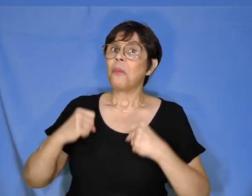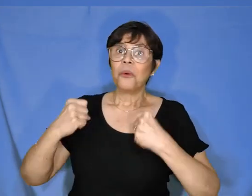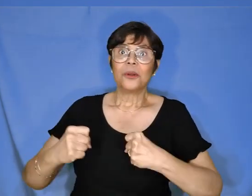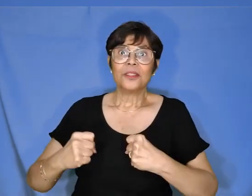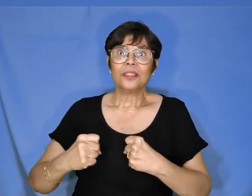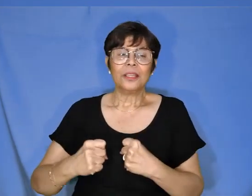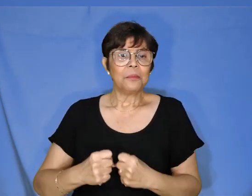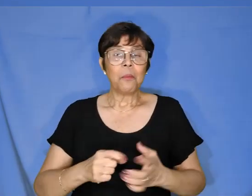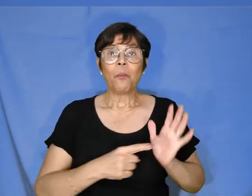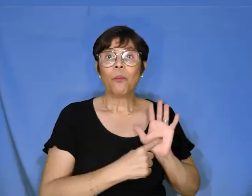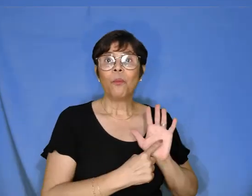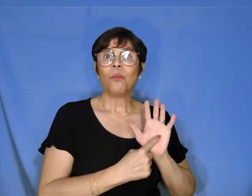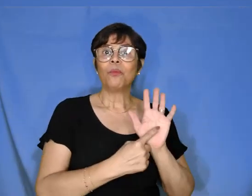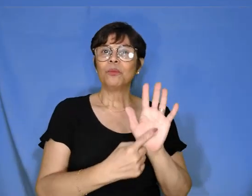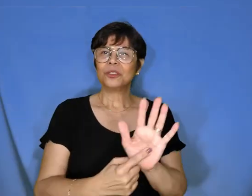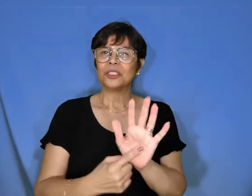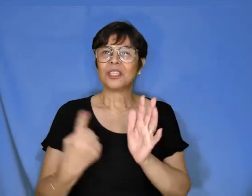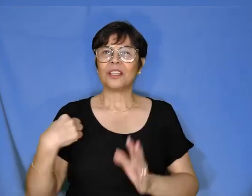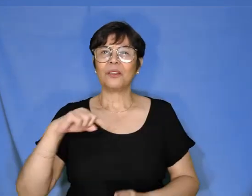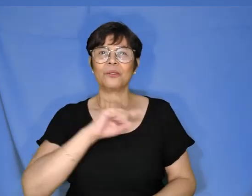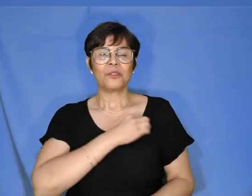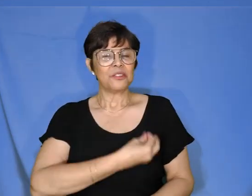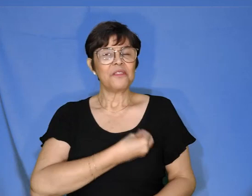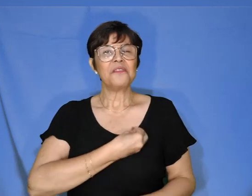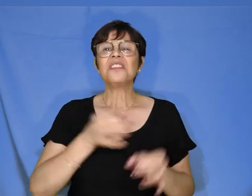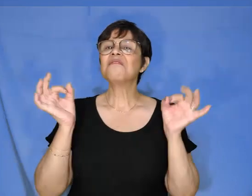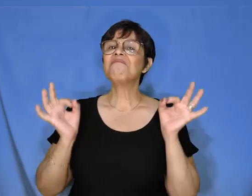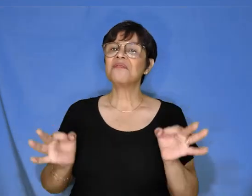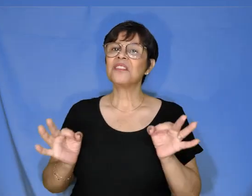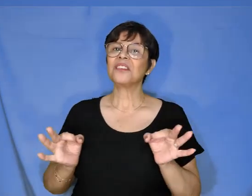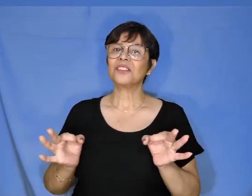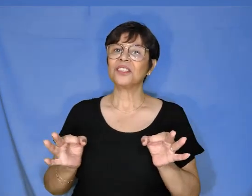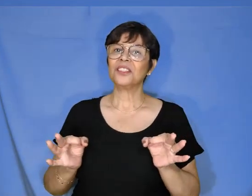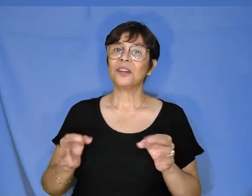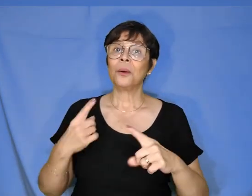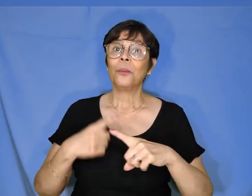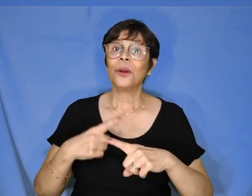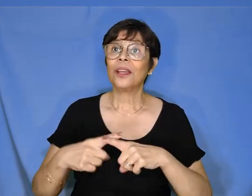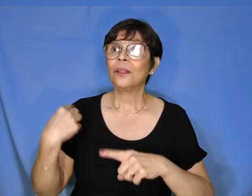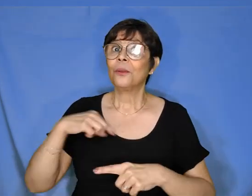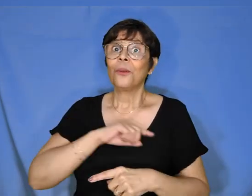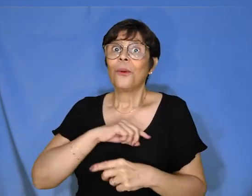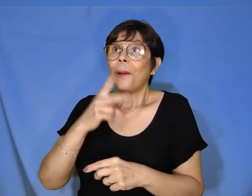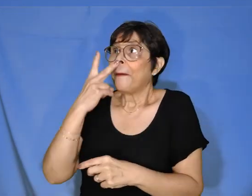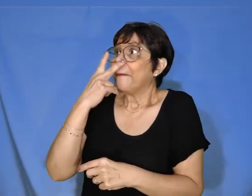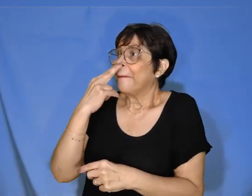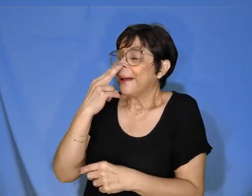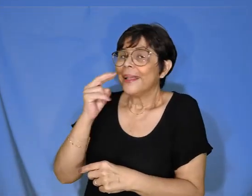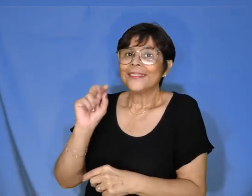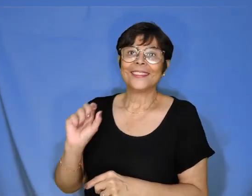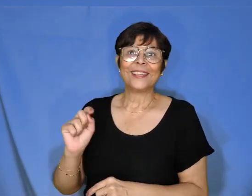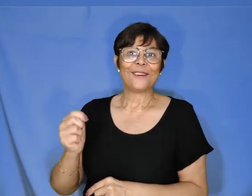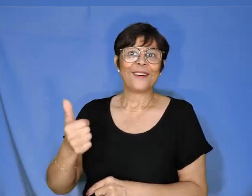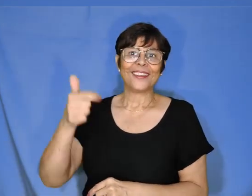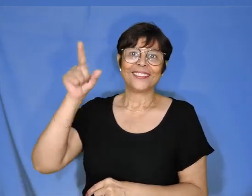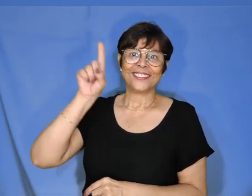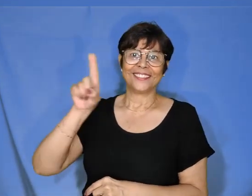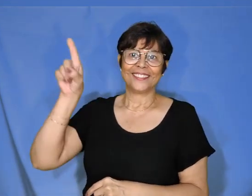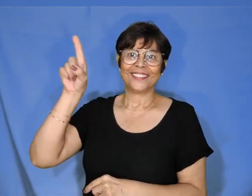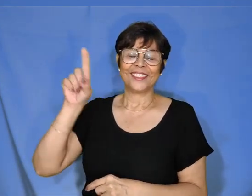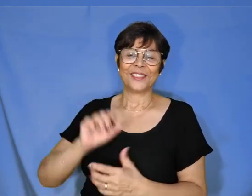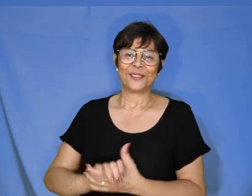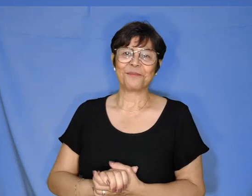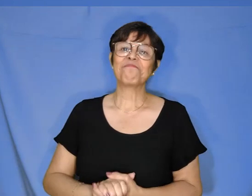comportamento ético, moral e espiritual de conforme, consentâneo com Deus. Então nós devemos dar graças a Deus